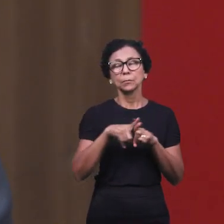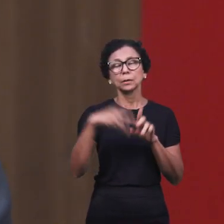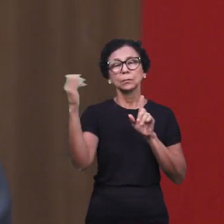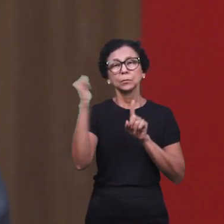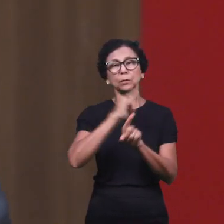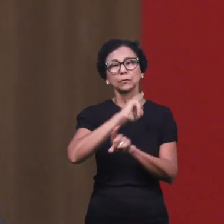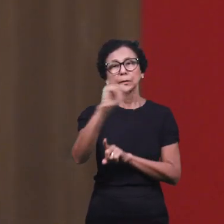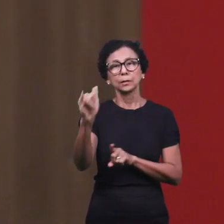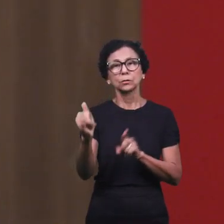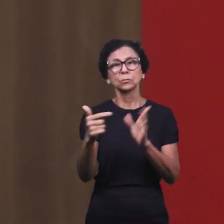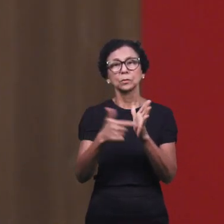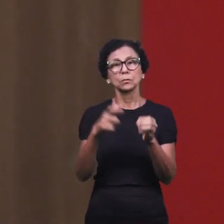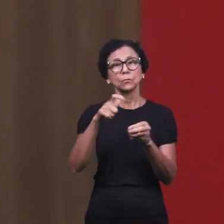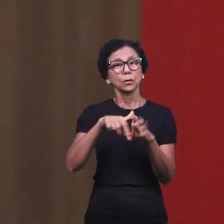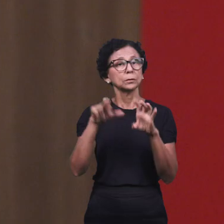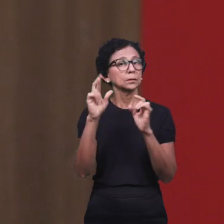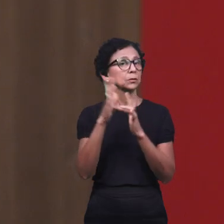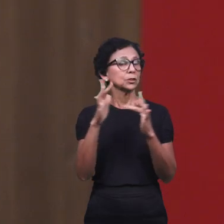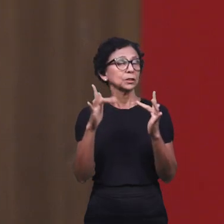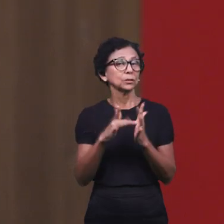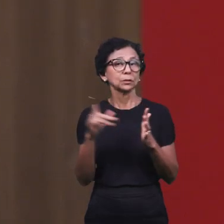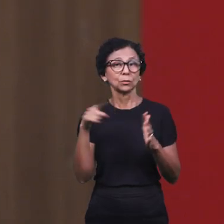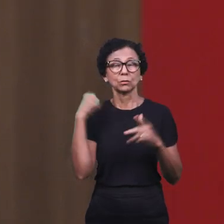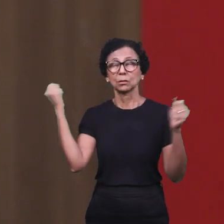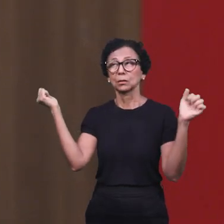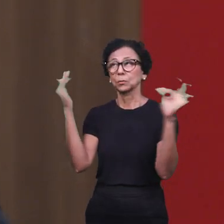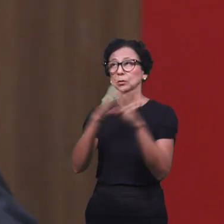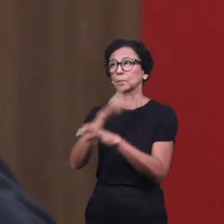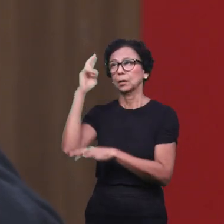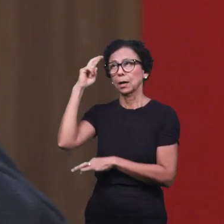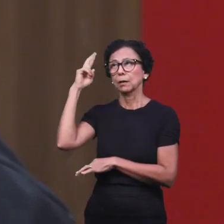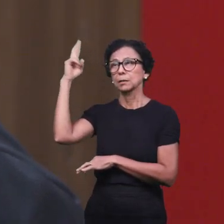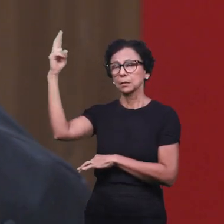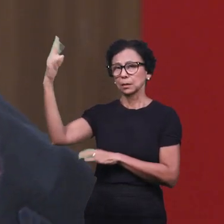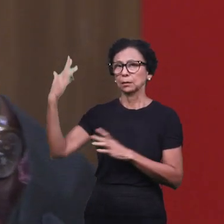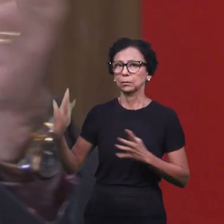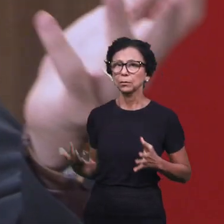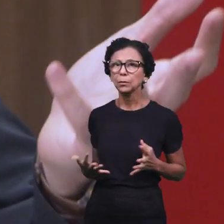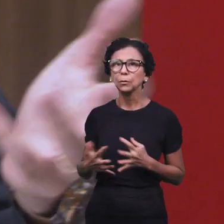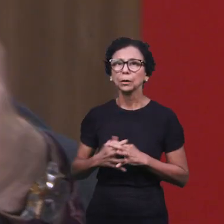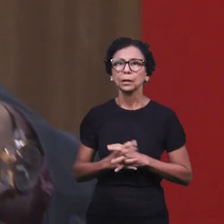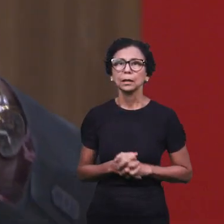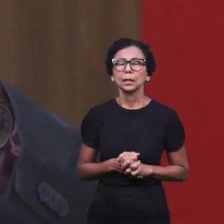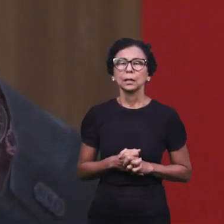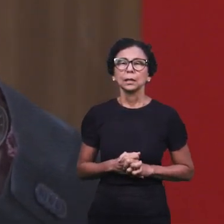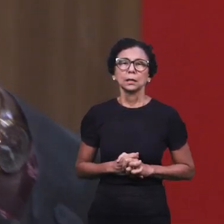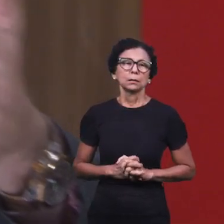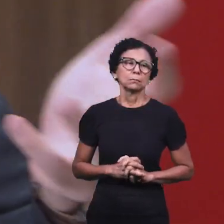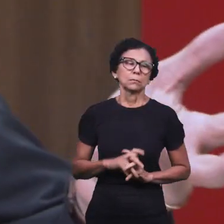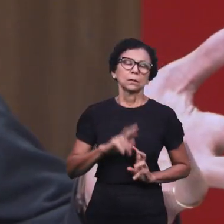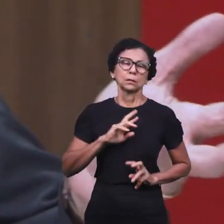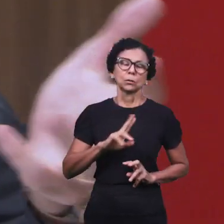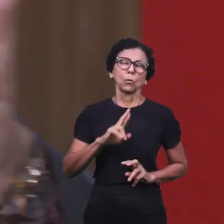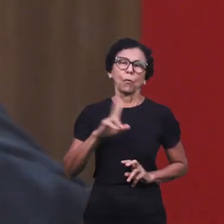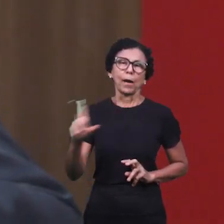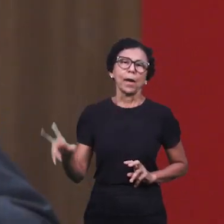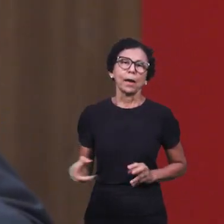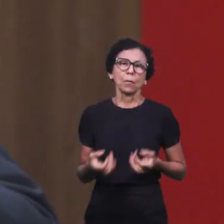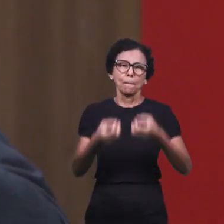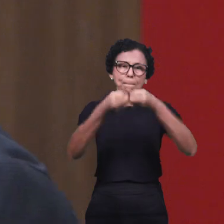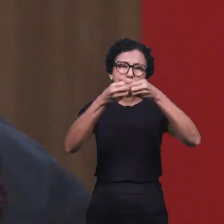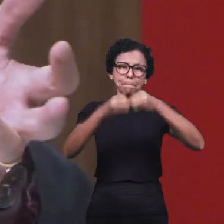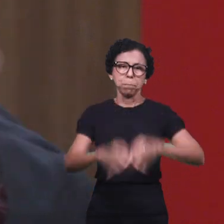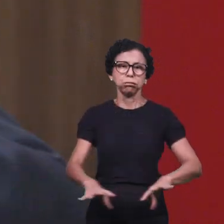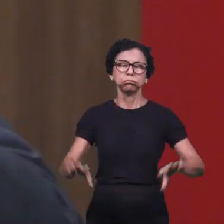do Senhor Jesus. Então, nós glorificamos ao Senhor não pelas questões que podem acontecer com esses desastres, né,